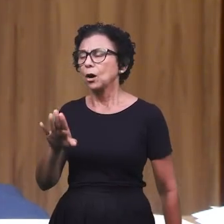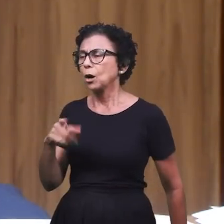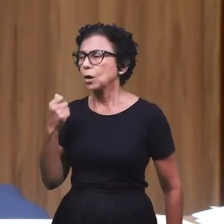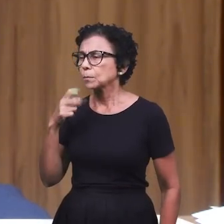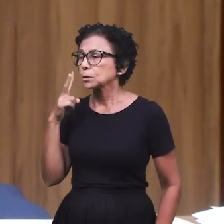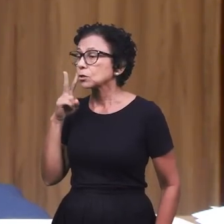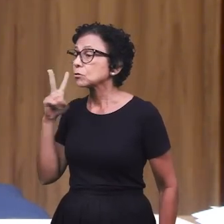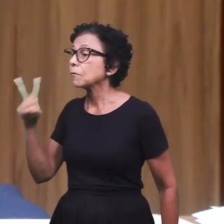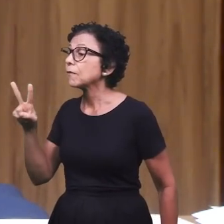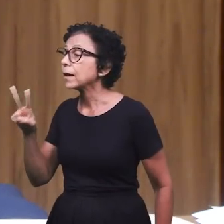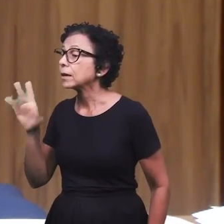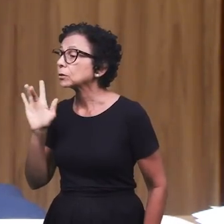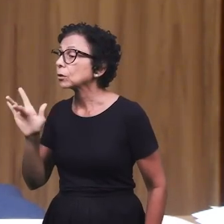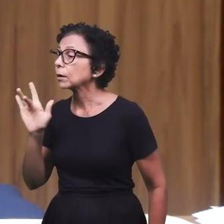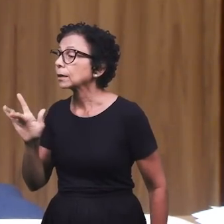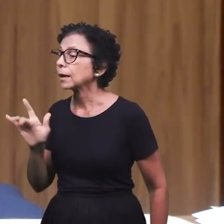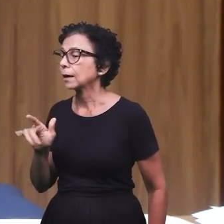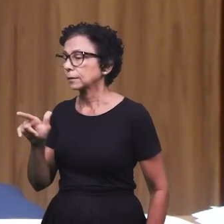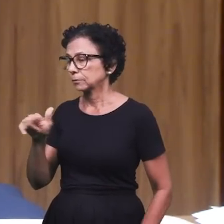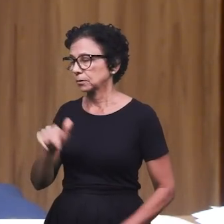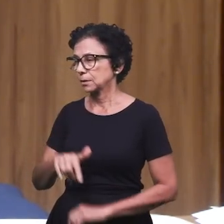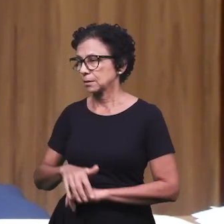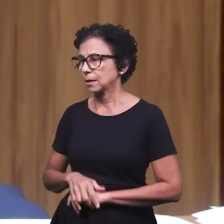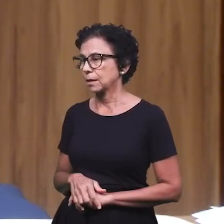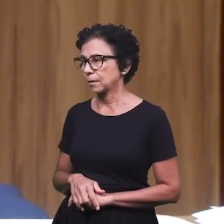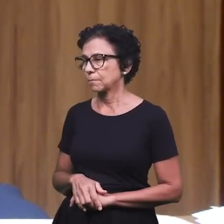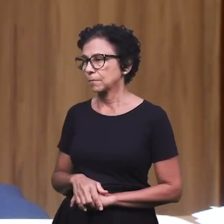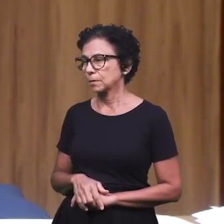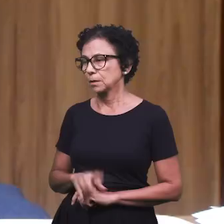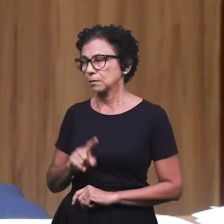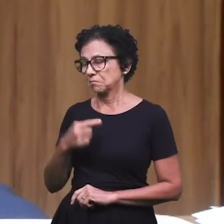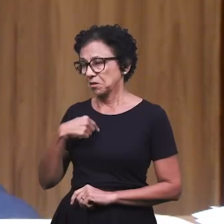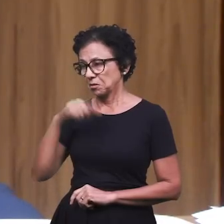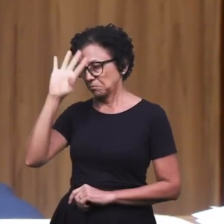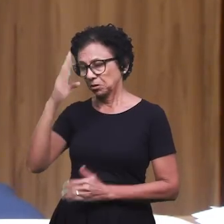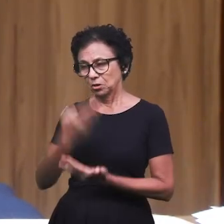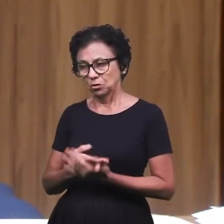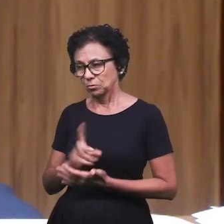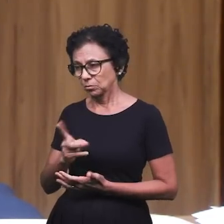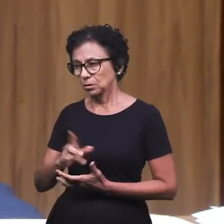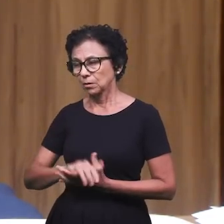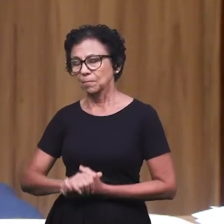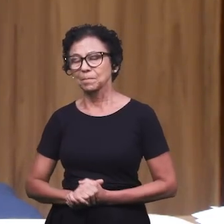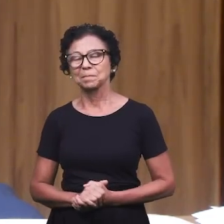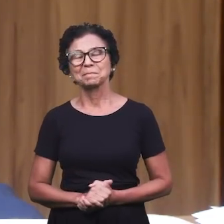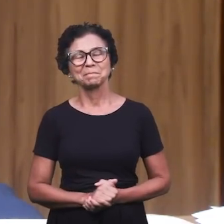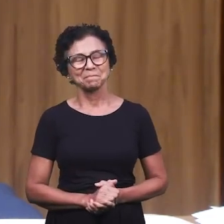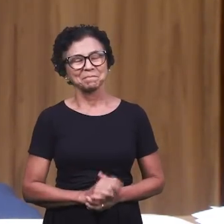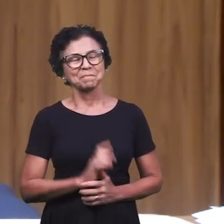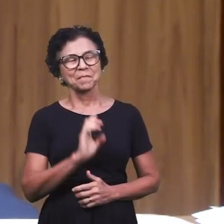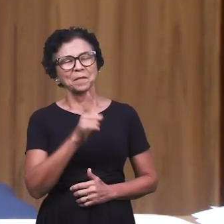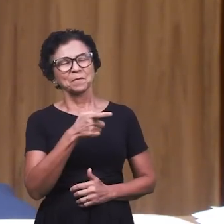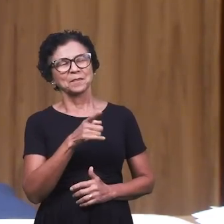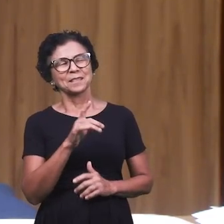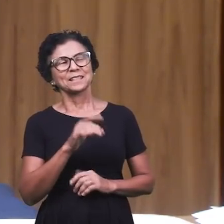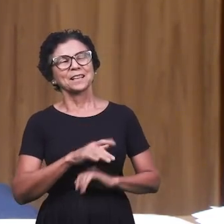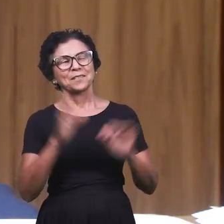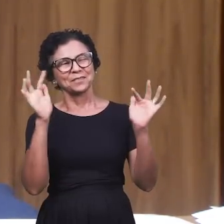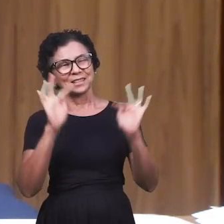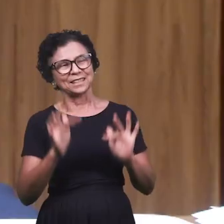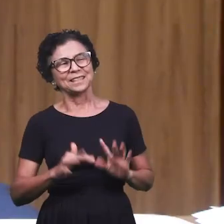nos caras, não vou acreditar de jeito nenhum. Eu falo: Tomé, bem-aventurados que não viram e creram. Você precisou ver para crer,